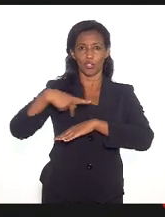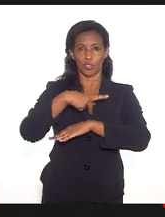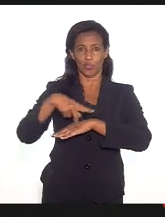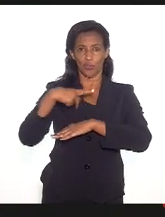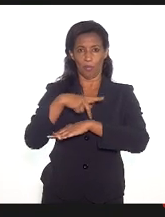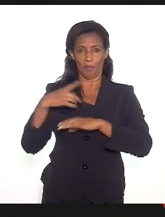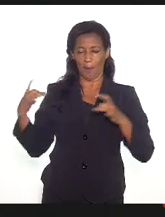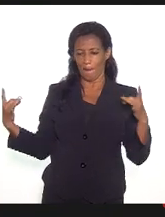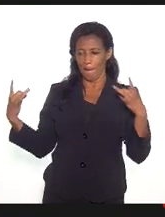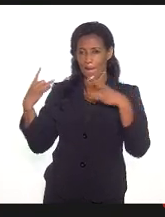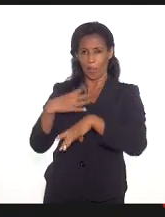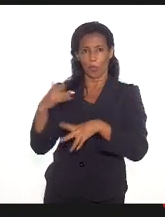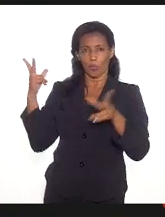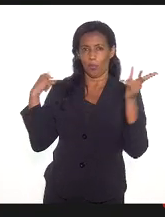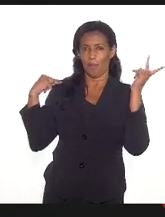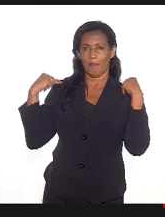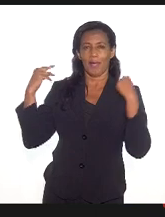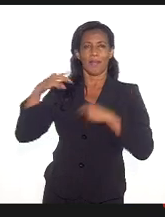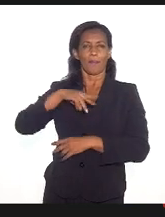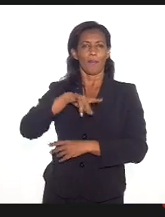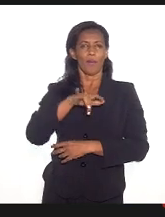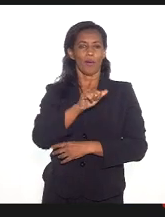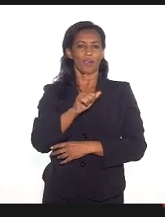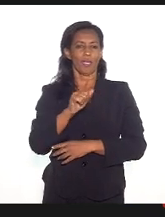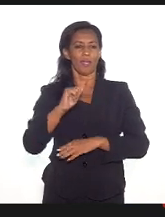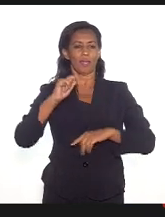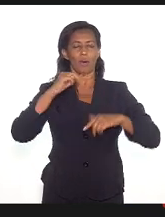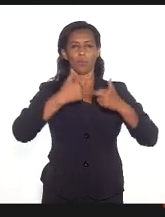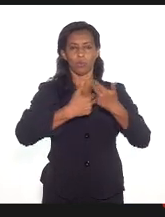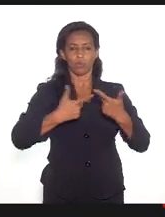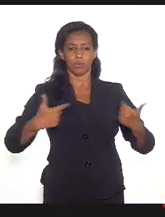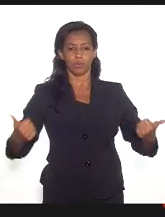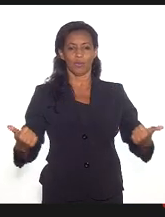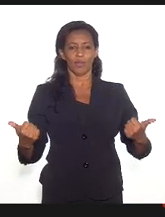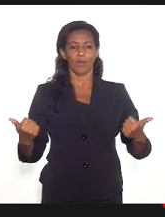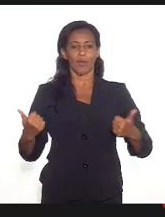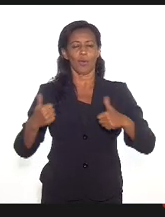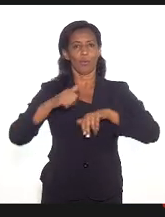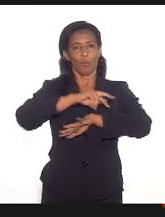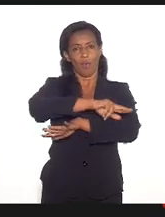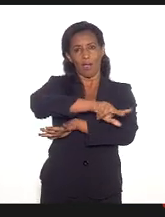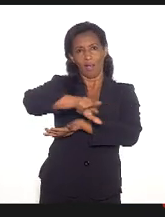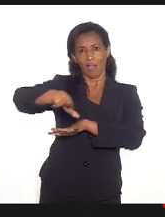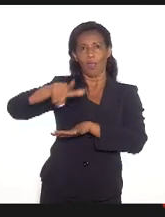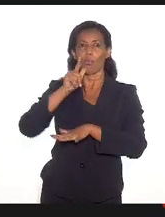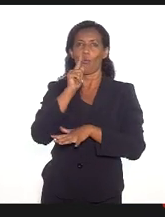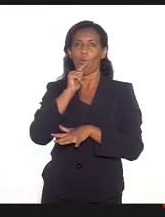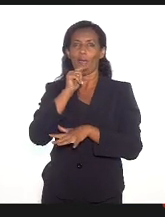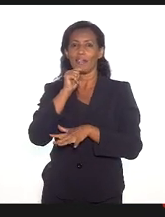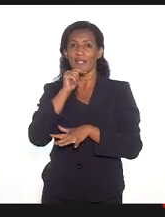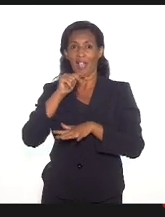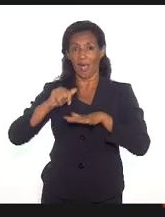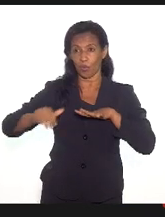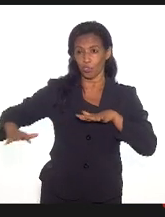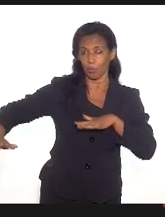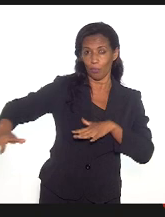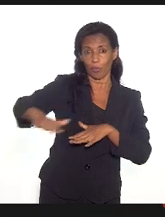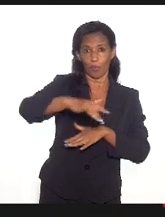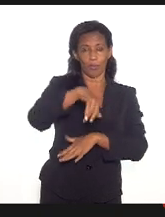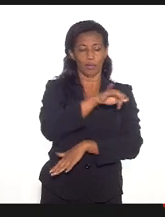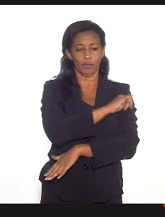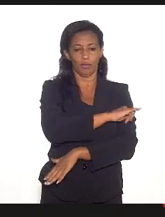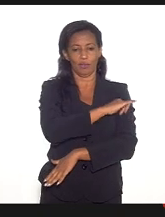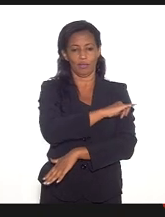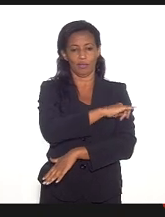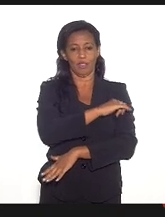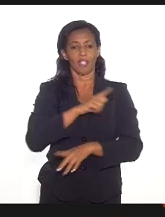uma marinha moderna e adequadamente equipada, compatível com a dimensão das águas jurisdicionais brasileiras e com